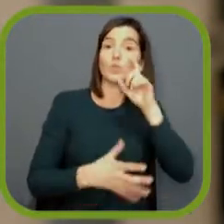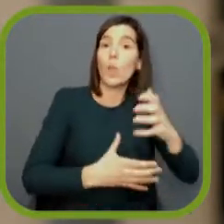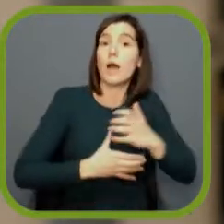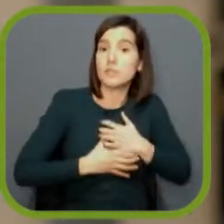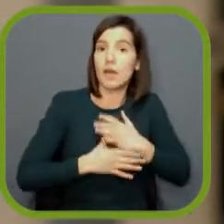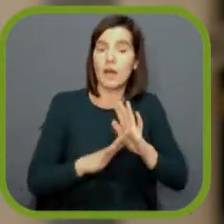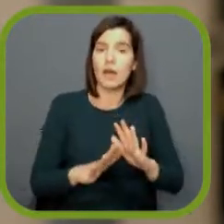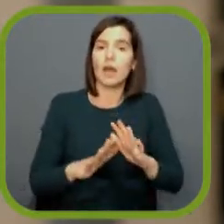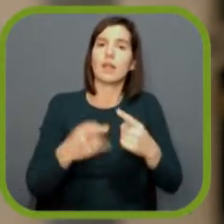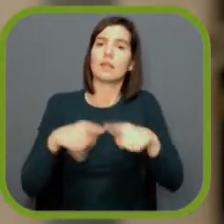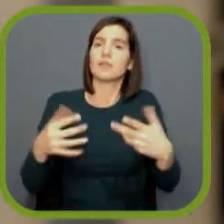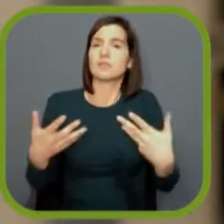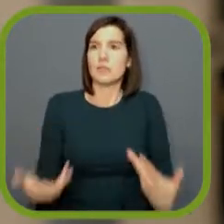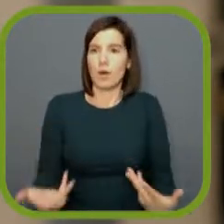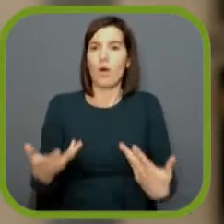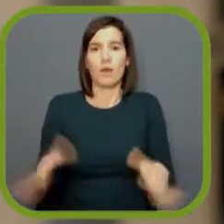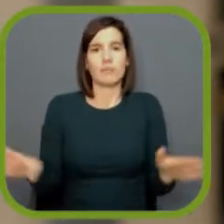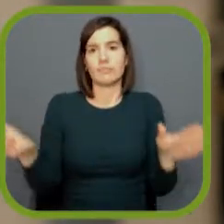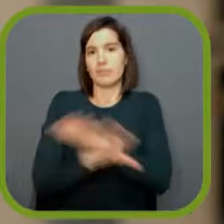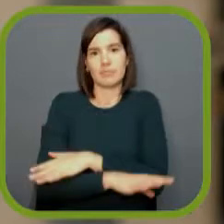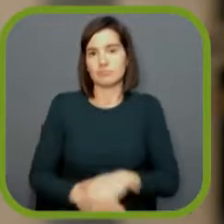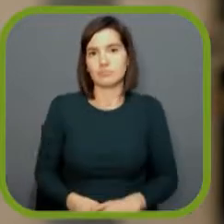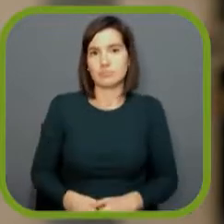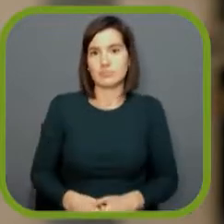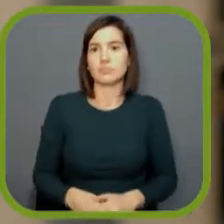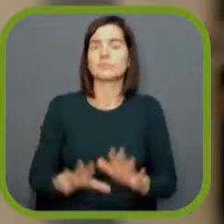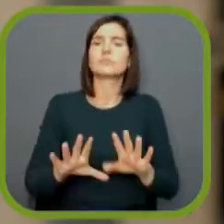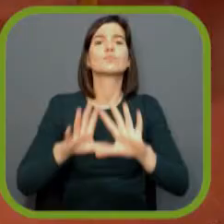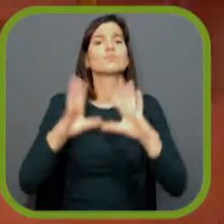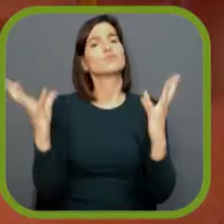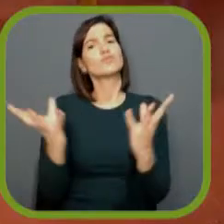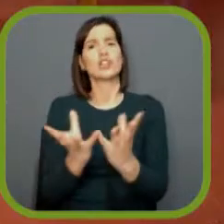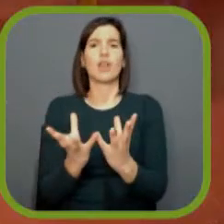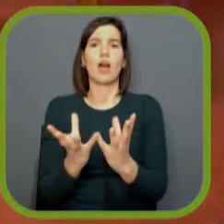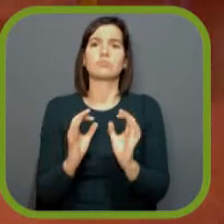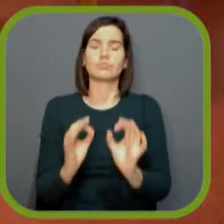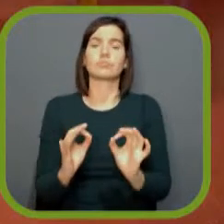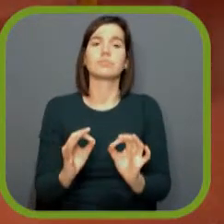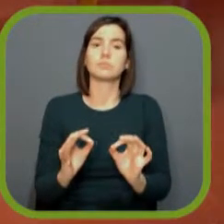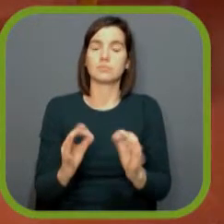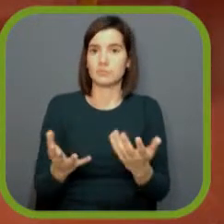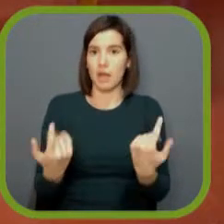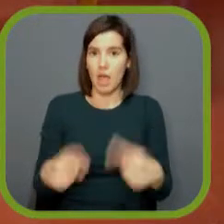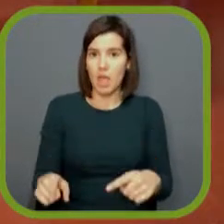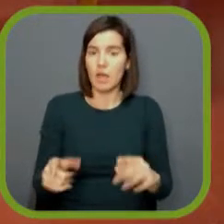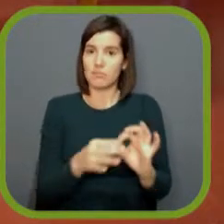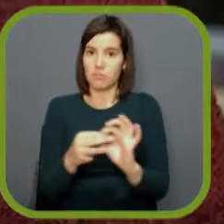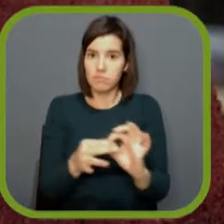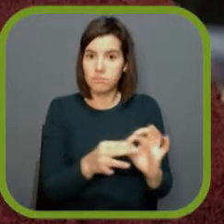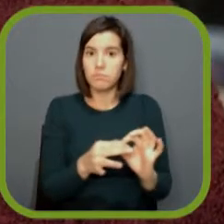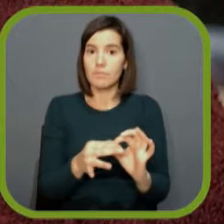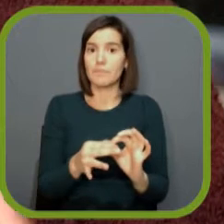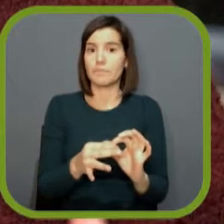segurança. Por sinal, uma diferença que hoje é cada vez mais debatida. E em termos gerais e globais, existe uma